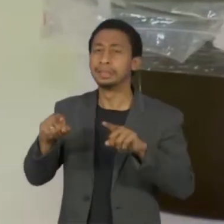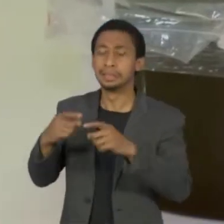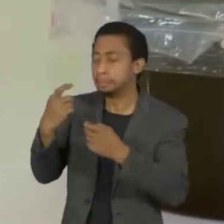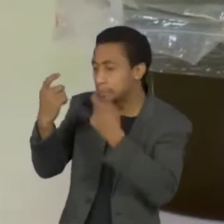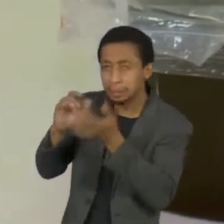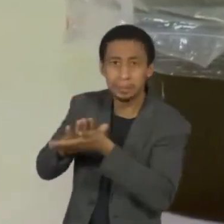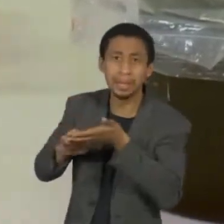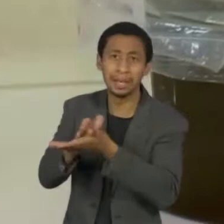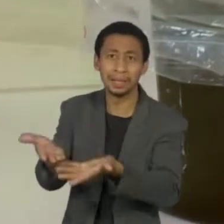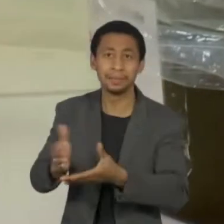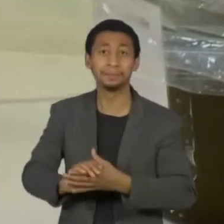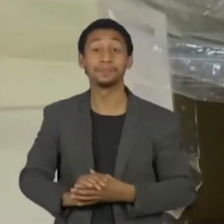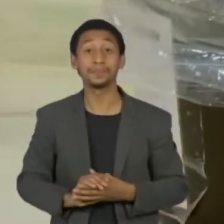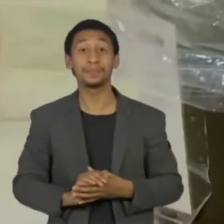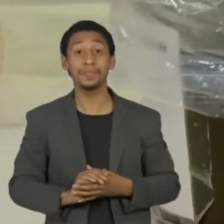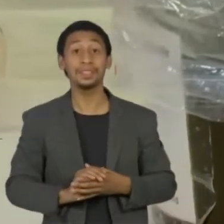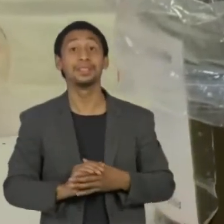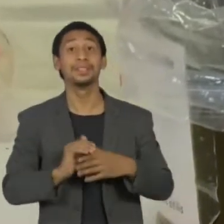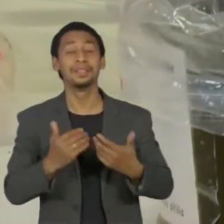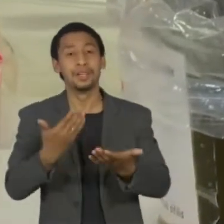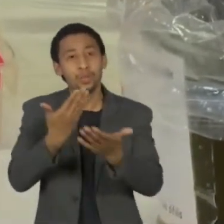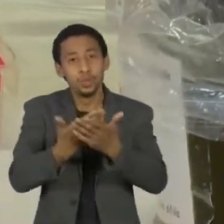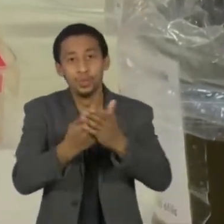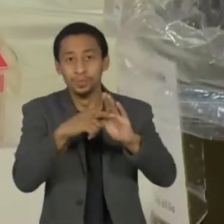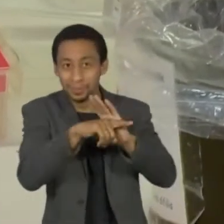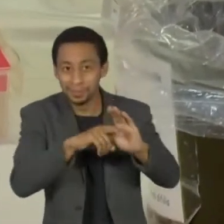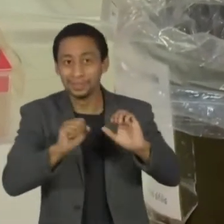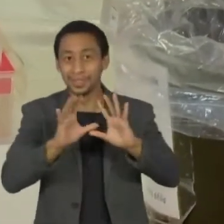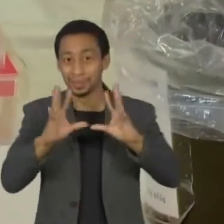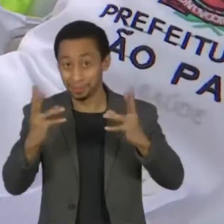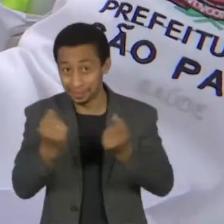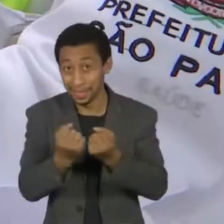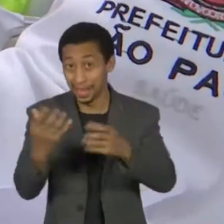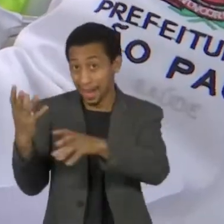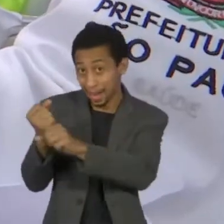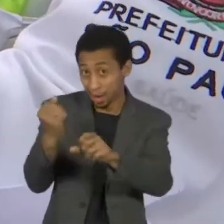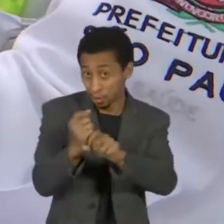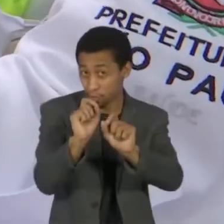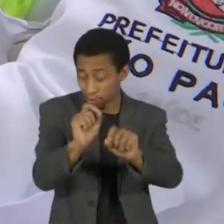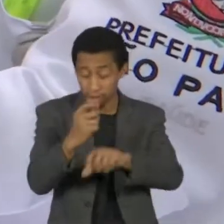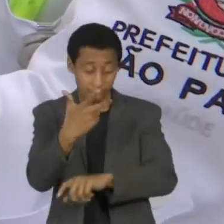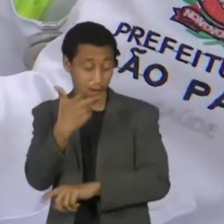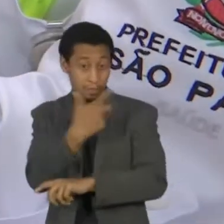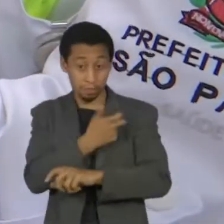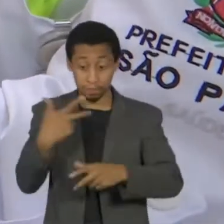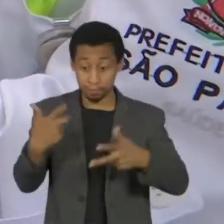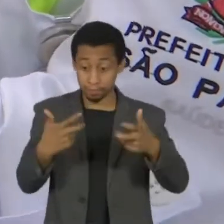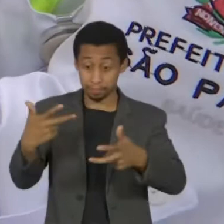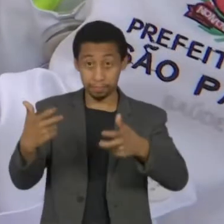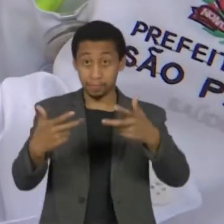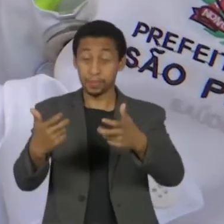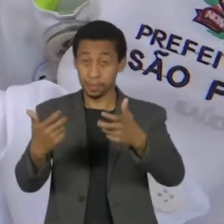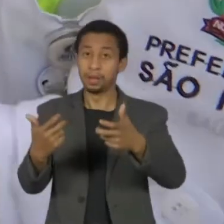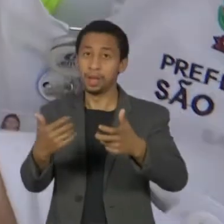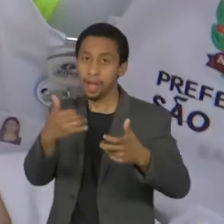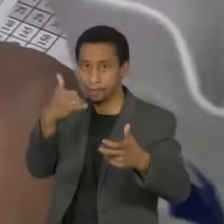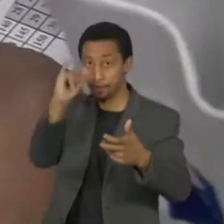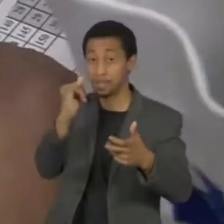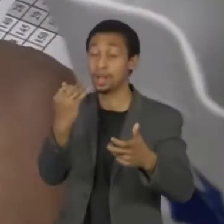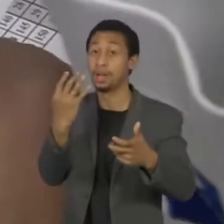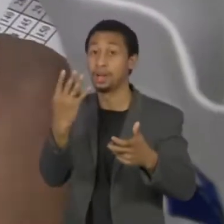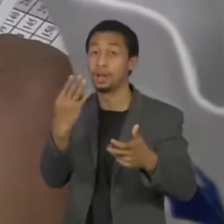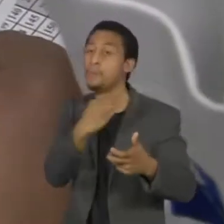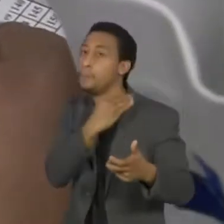A preocupação encontra respaldo de estudos da própria OMS, que calcula que a vacinação em massa evita a morte de 4 pessoas a cada